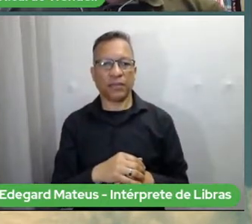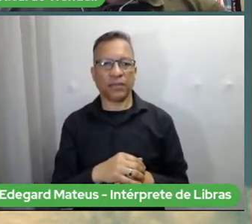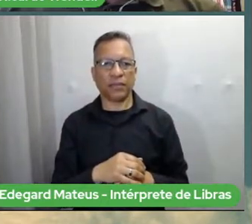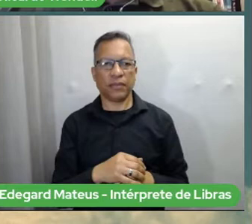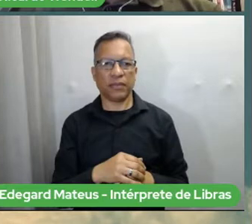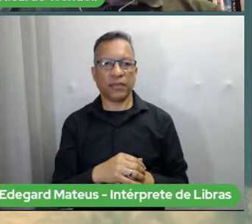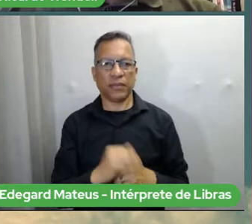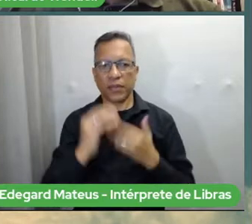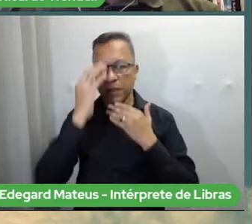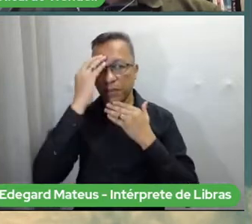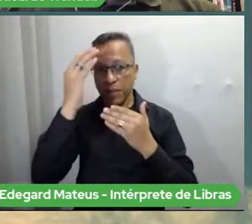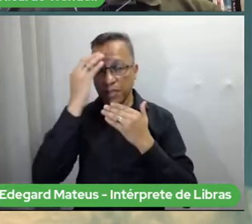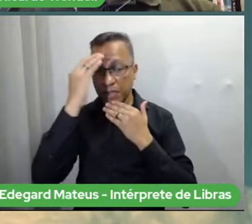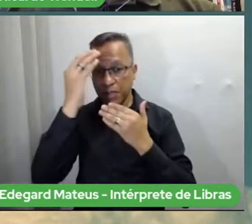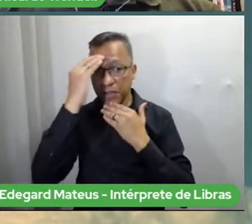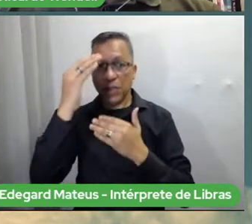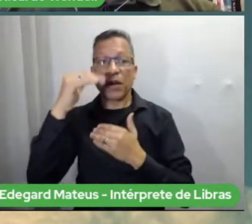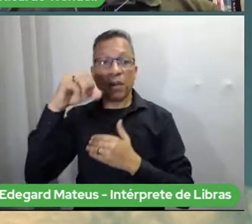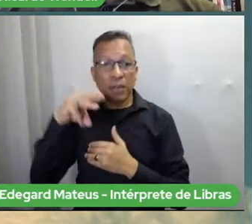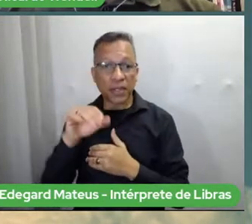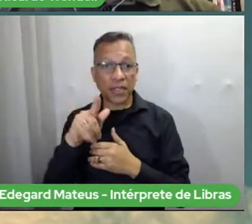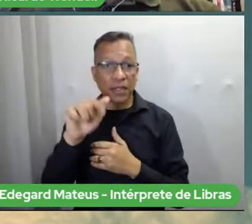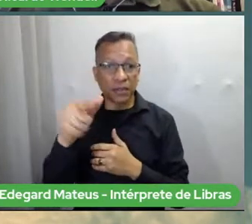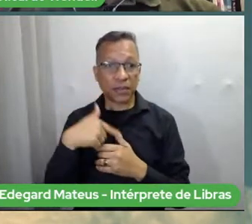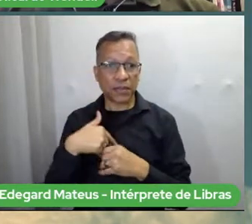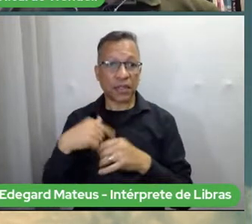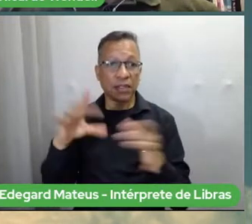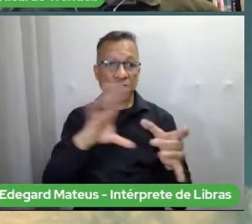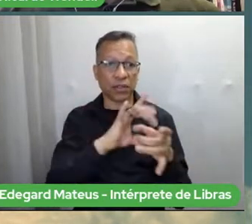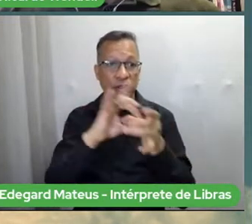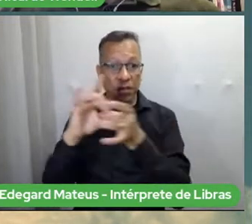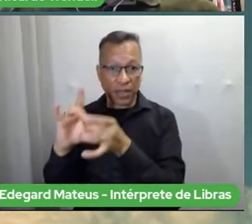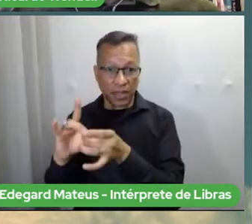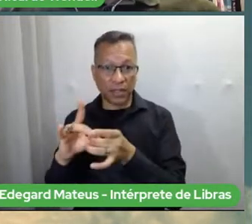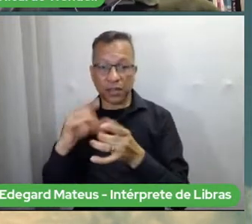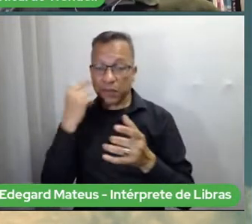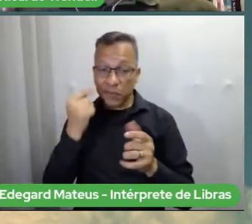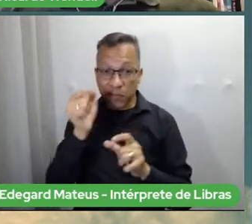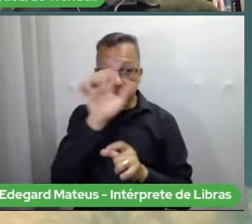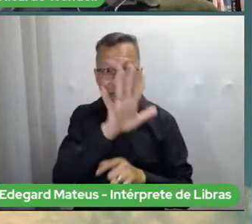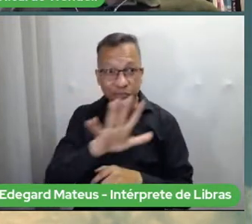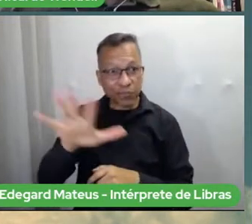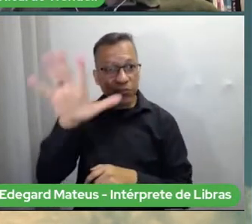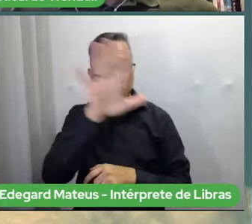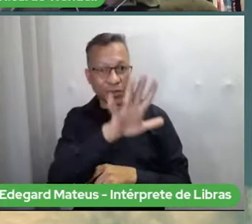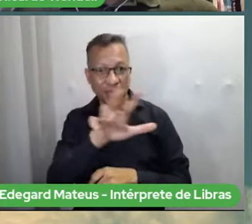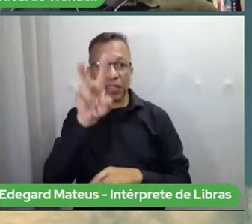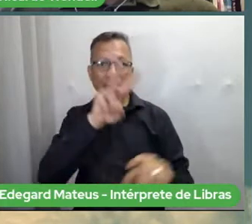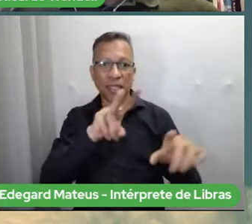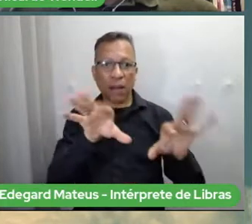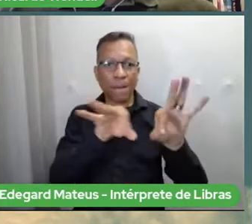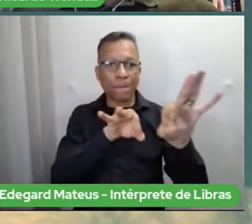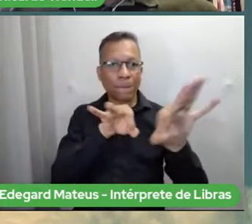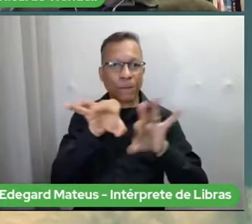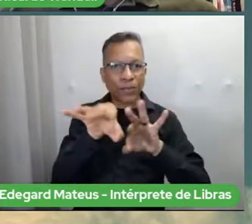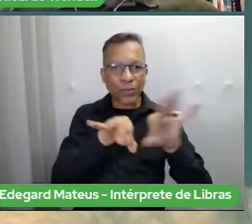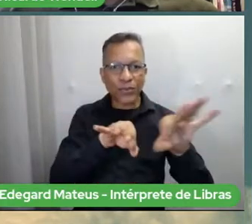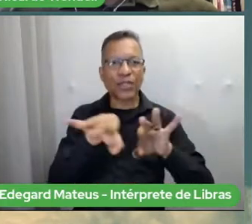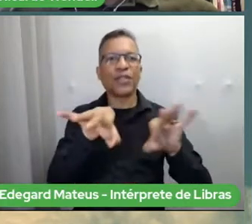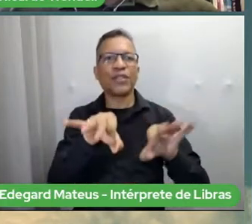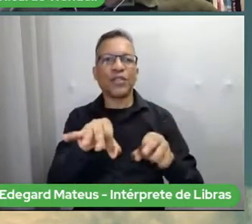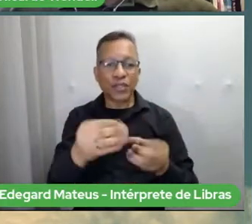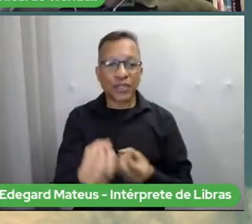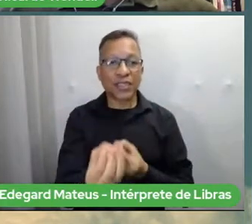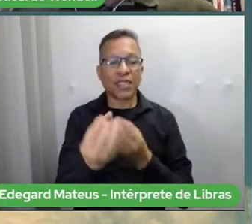Obrigado, Magna, pelo contexto. Então, dado todo esse cenário que a Magna apresenta de projetos de dados e como os dados são utilizados hoje na maioria